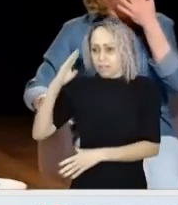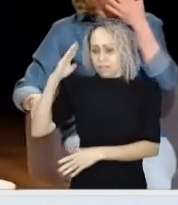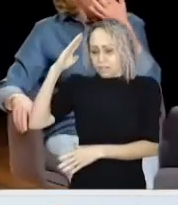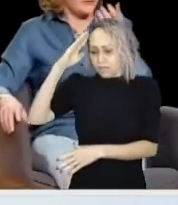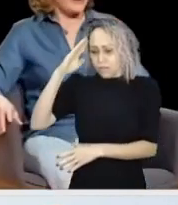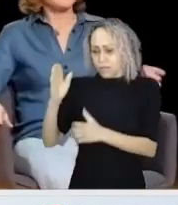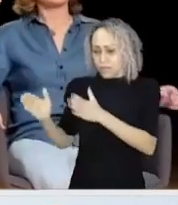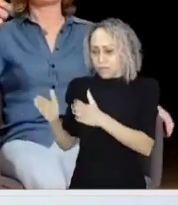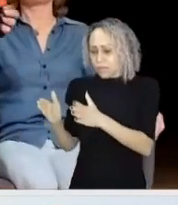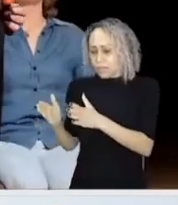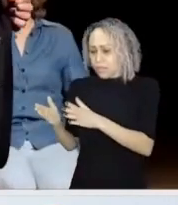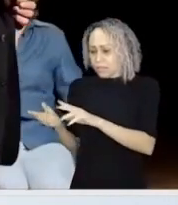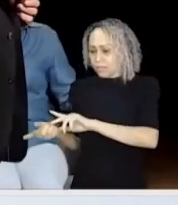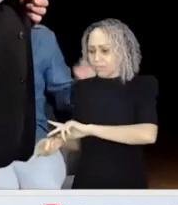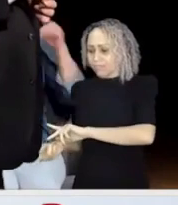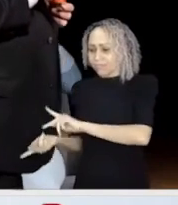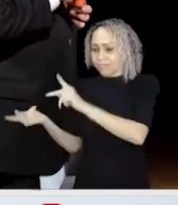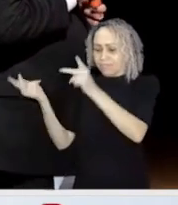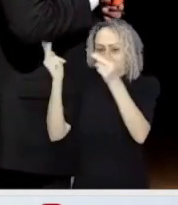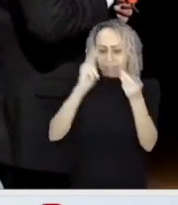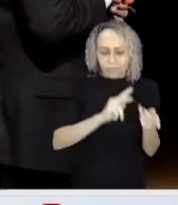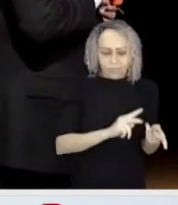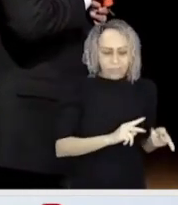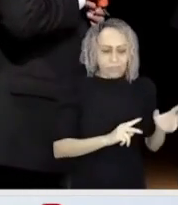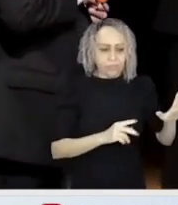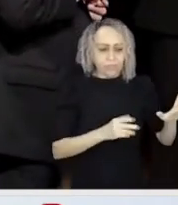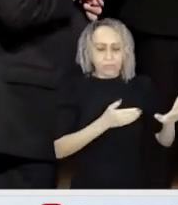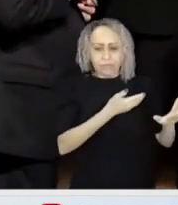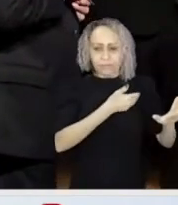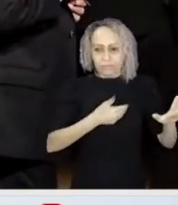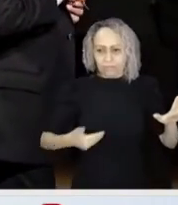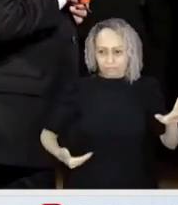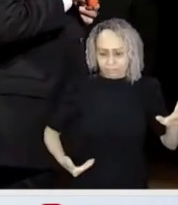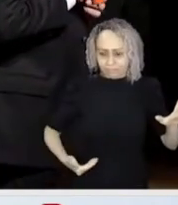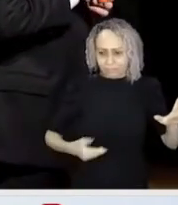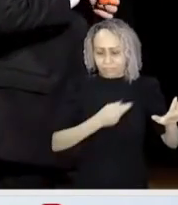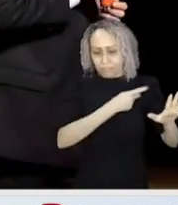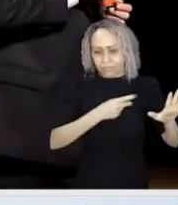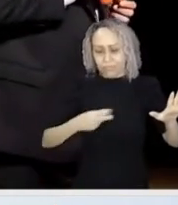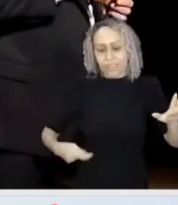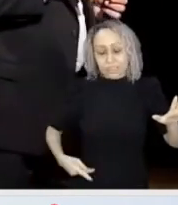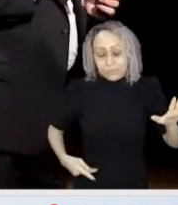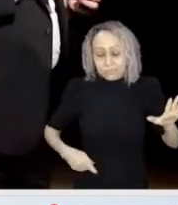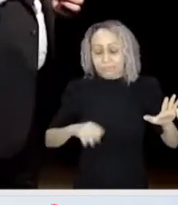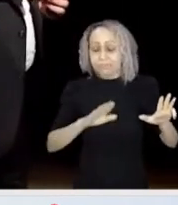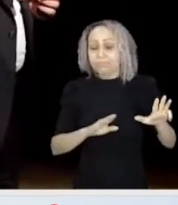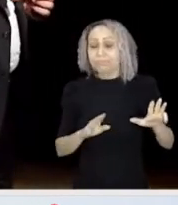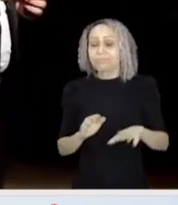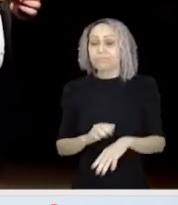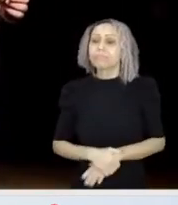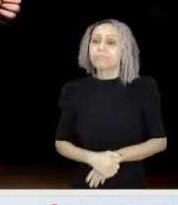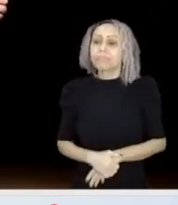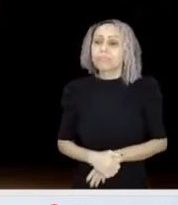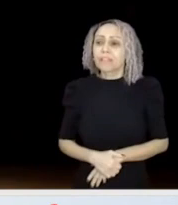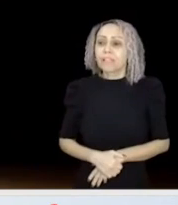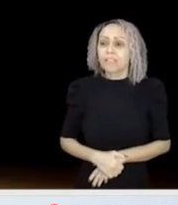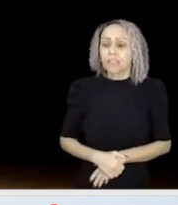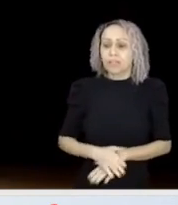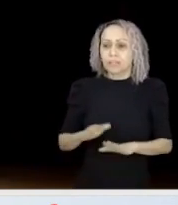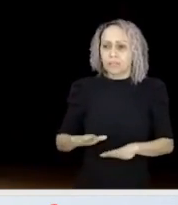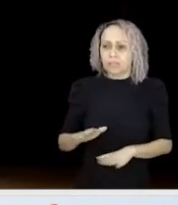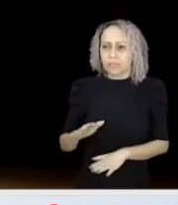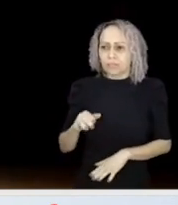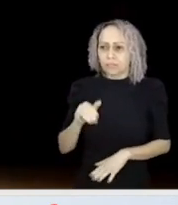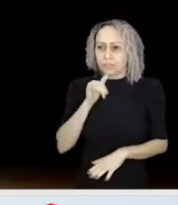vai dar luz demais para uma nova variante aí do Covid. Se você prestar atenção, certo, nos sinais, você já vai ver alguns